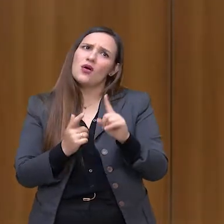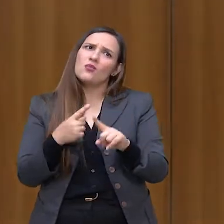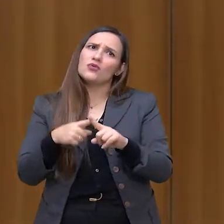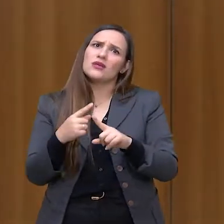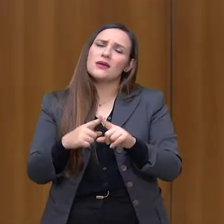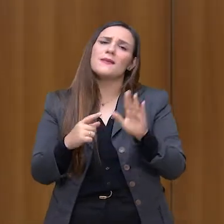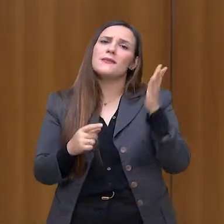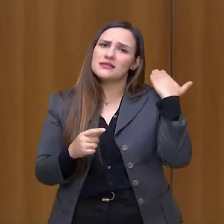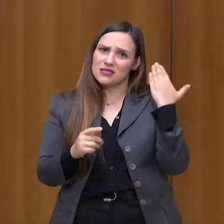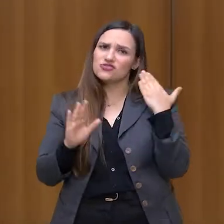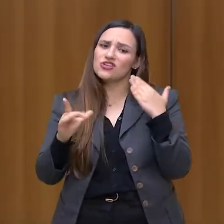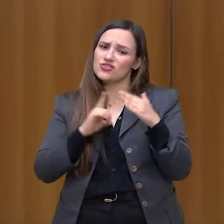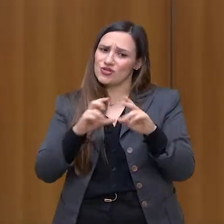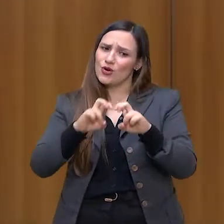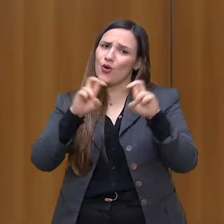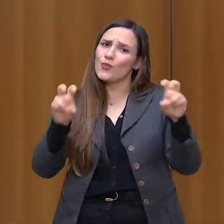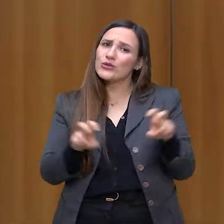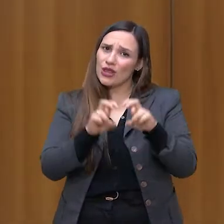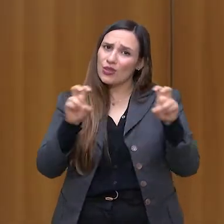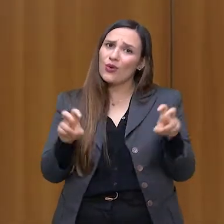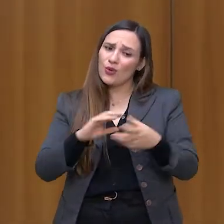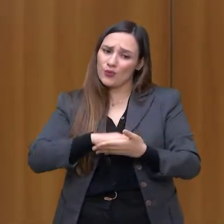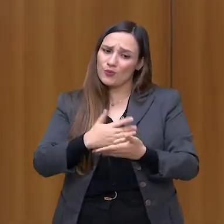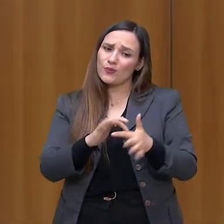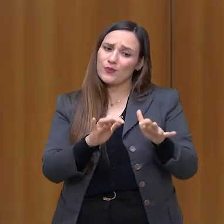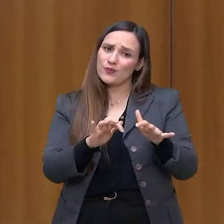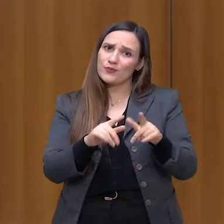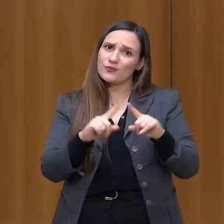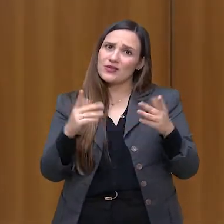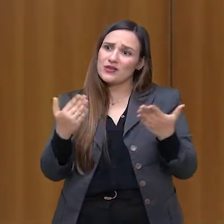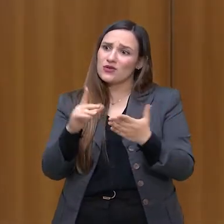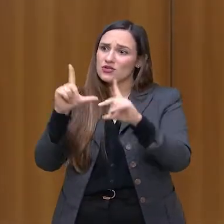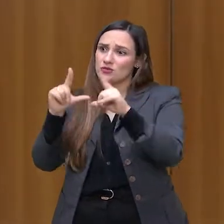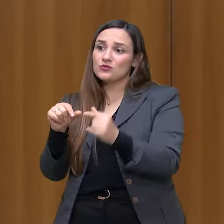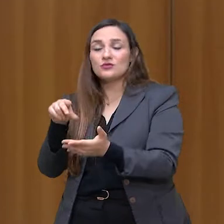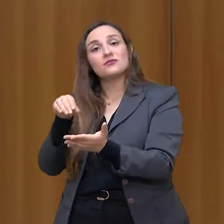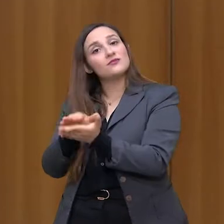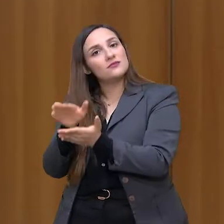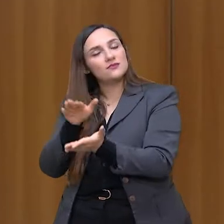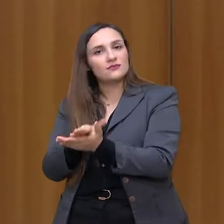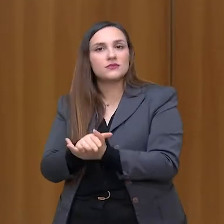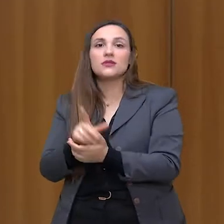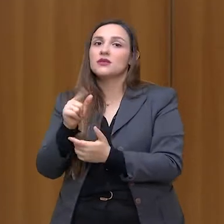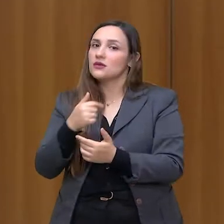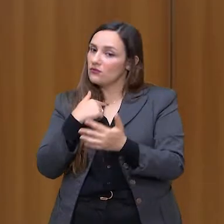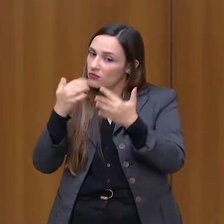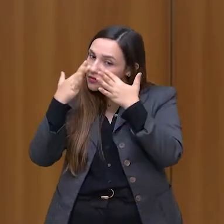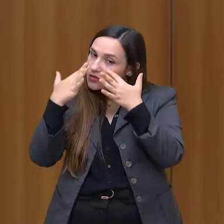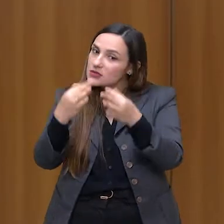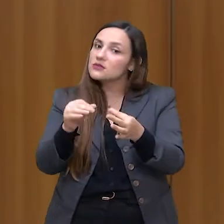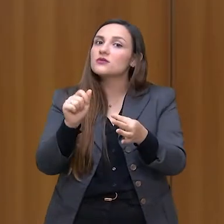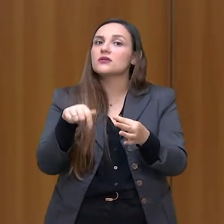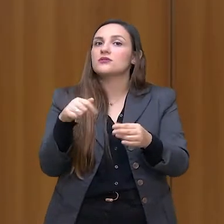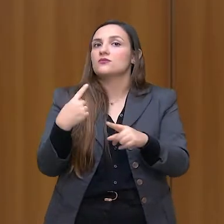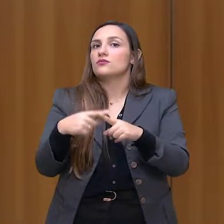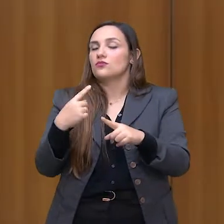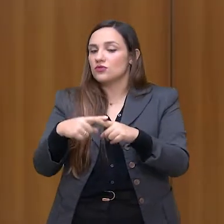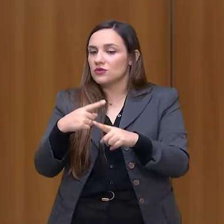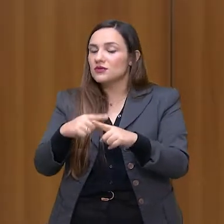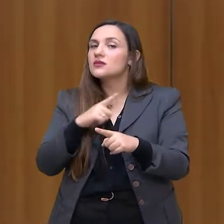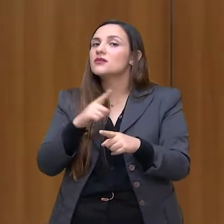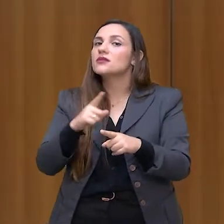troca, a gente já tinha o computador que era usado. E eu chamo a atenção do resíduo da informática, porque nós tivemos